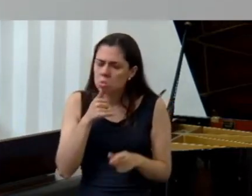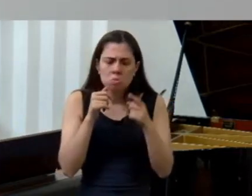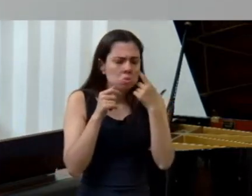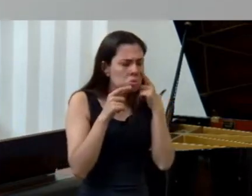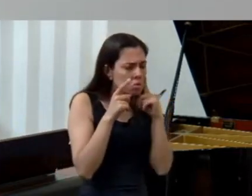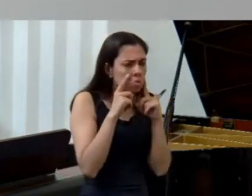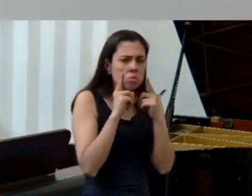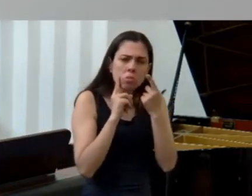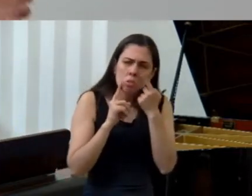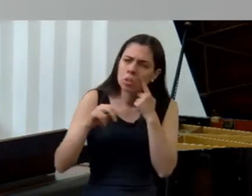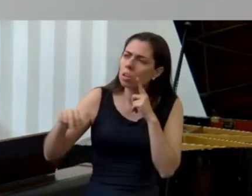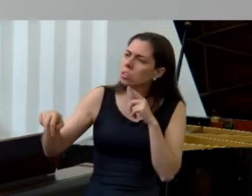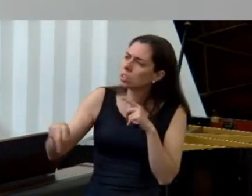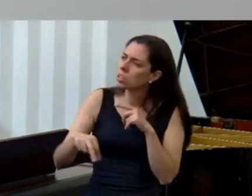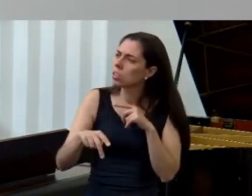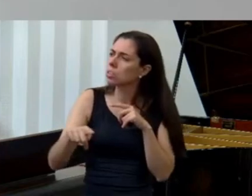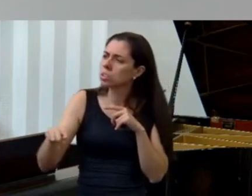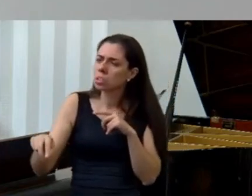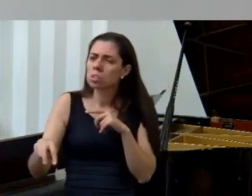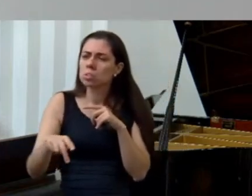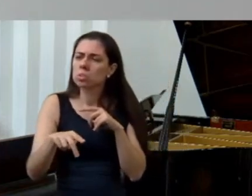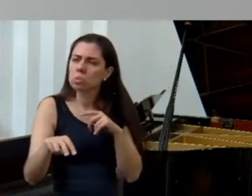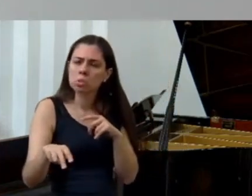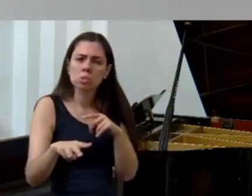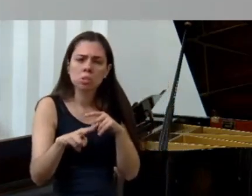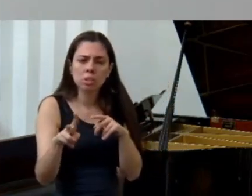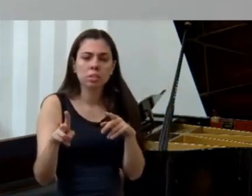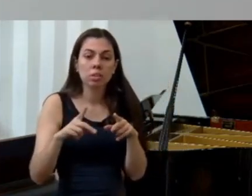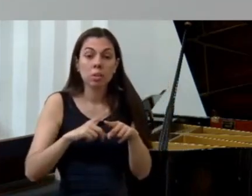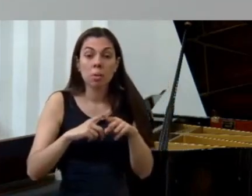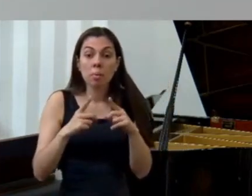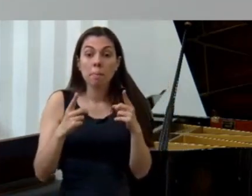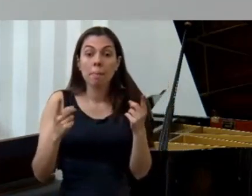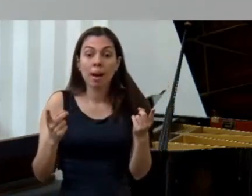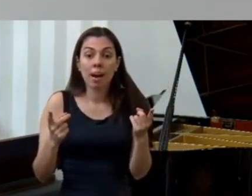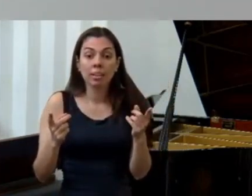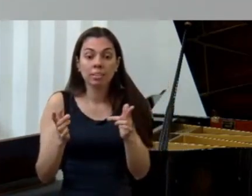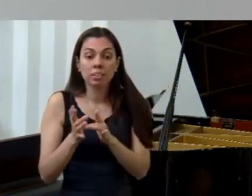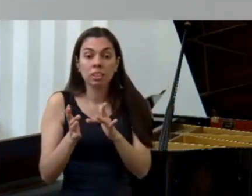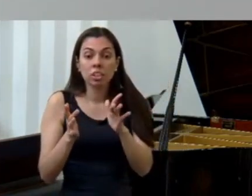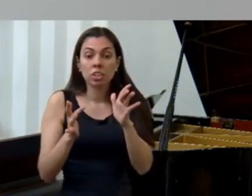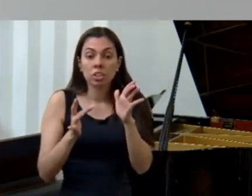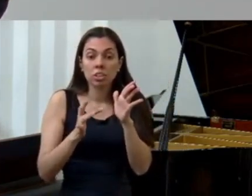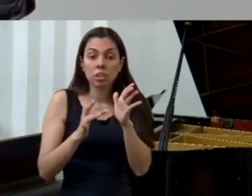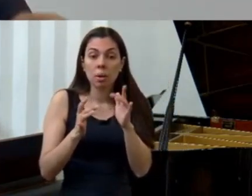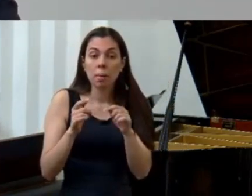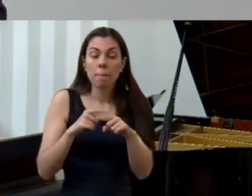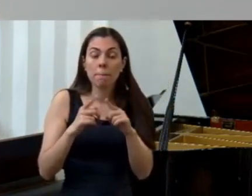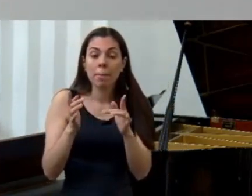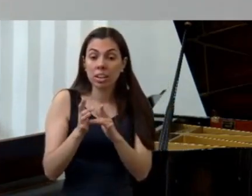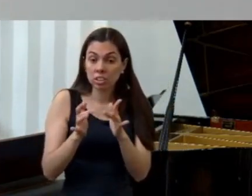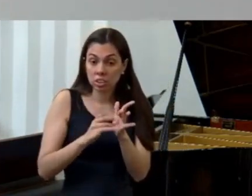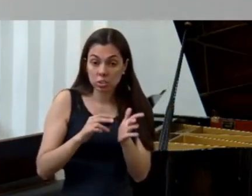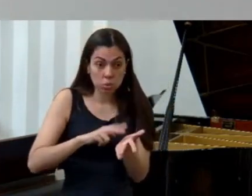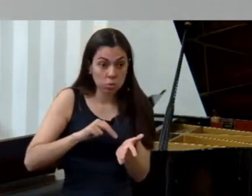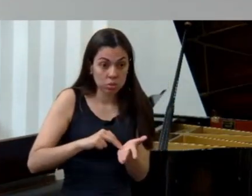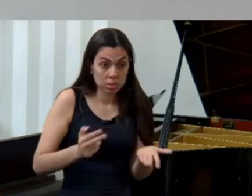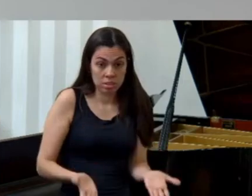sofrendo. Porque nós precisamos aprender a fazer uma distinção entre sentimento e